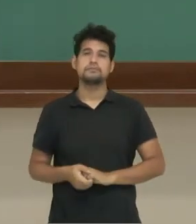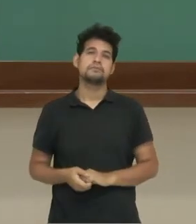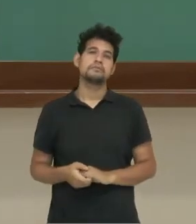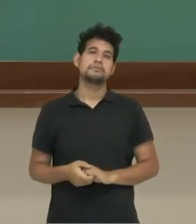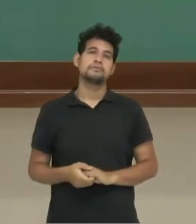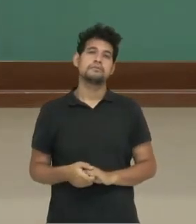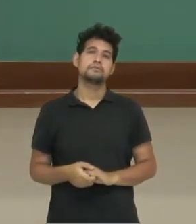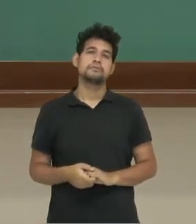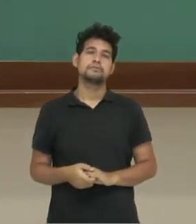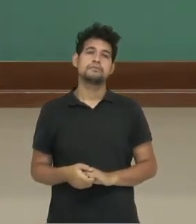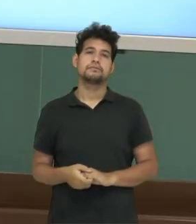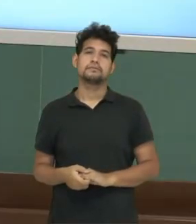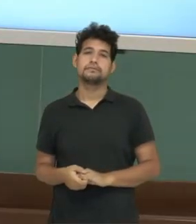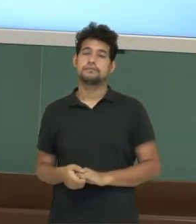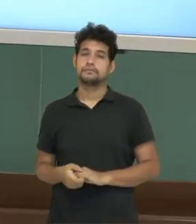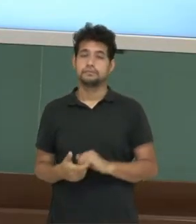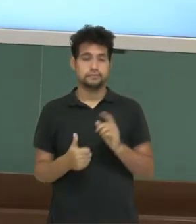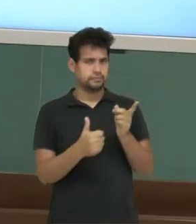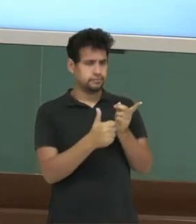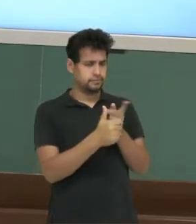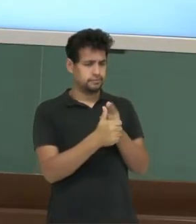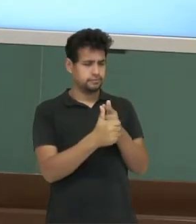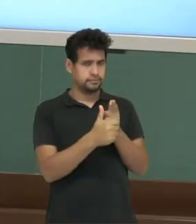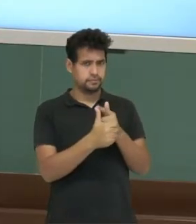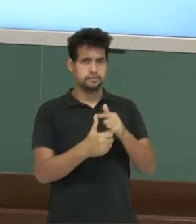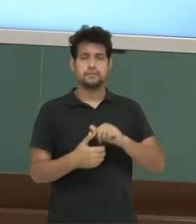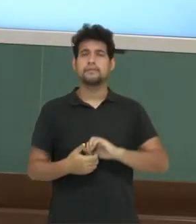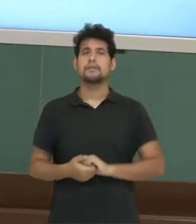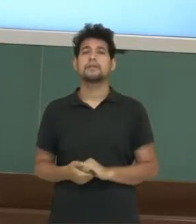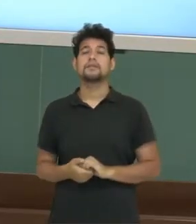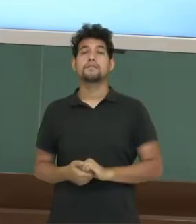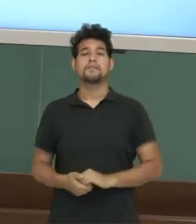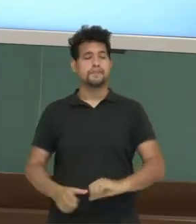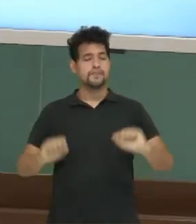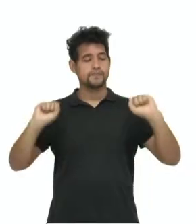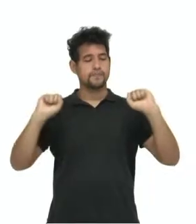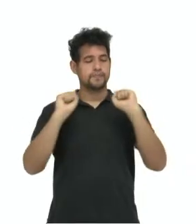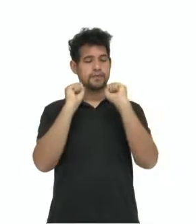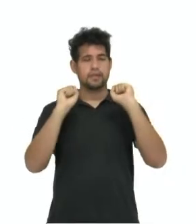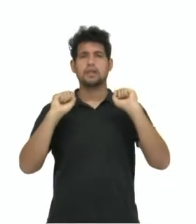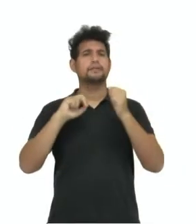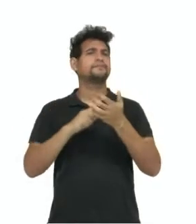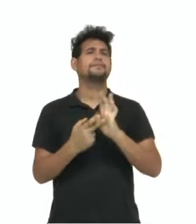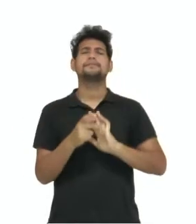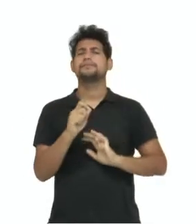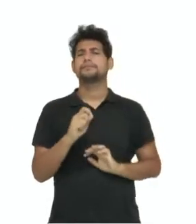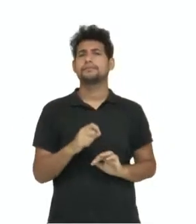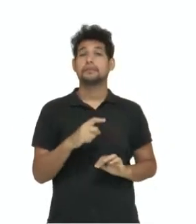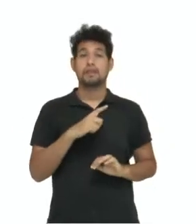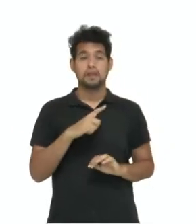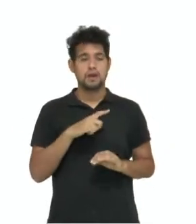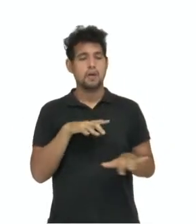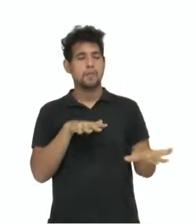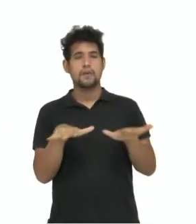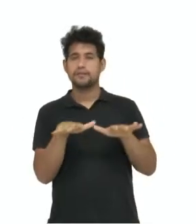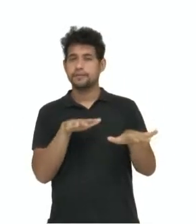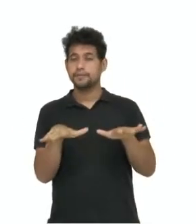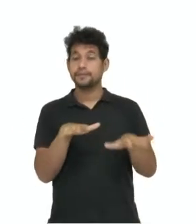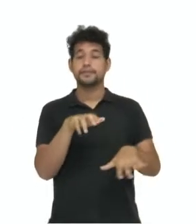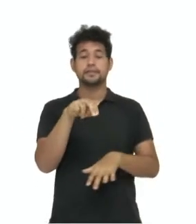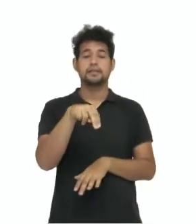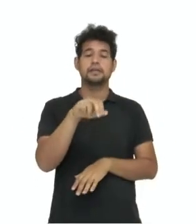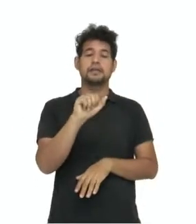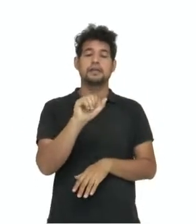ok? Primeira atividade nossa, então. O atletismo é um esporte que se baseia nos movimentos naturais,